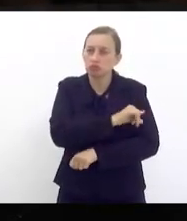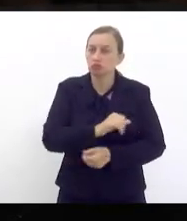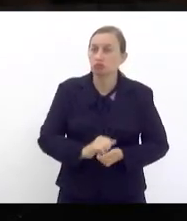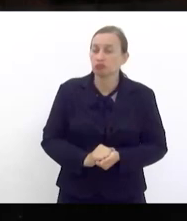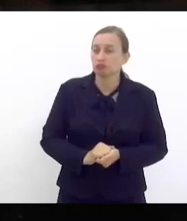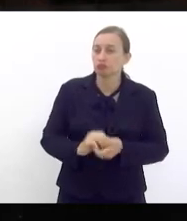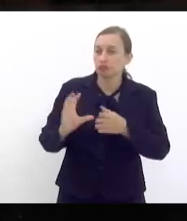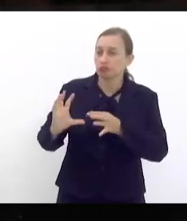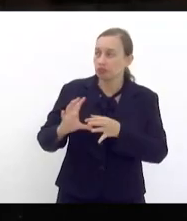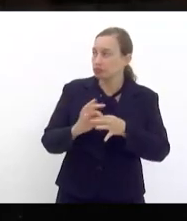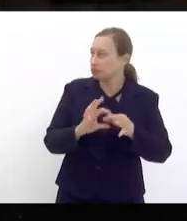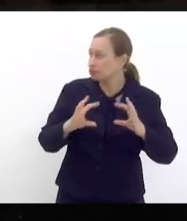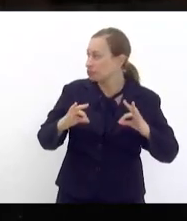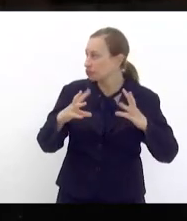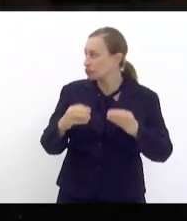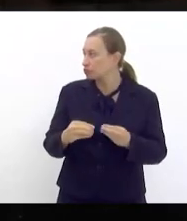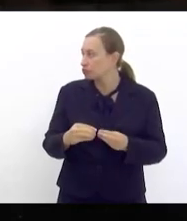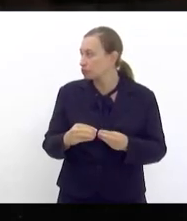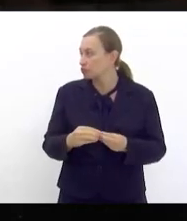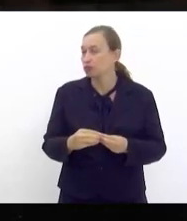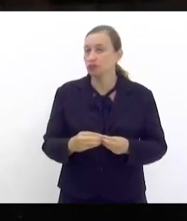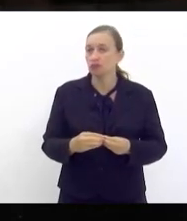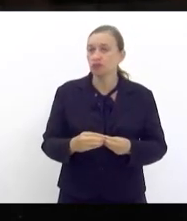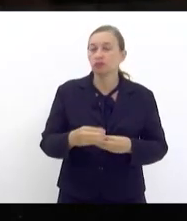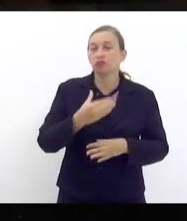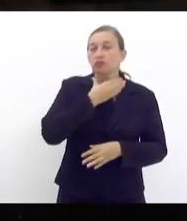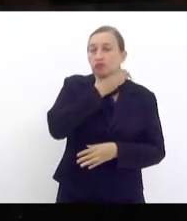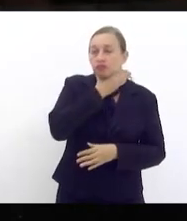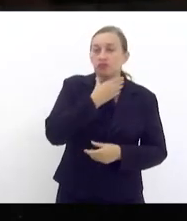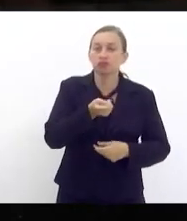aliado a isso, a crise